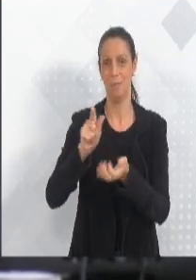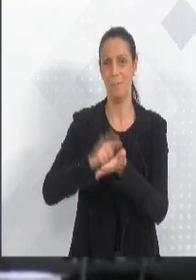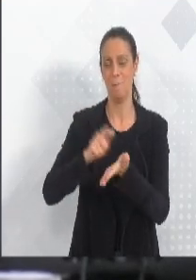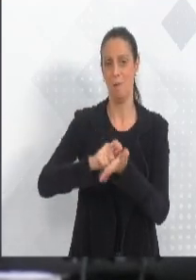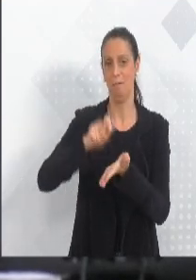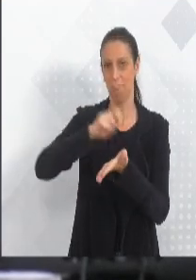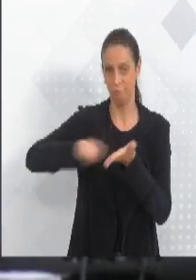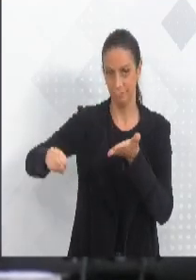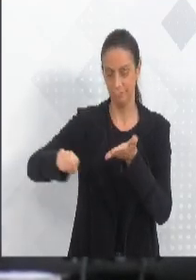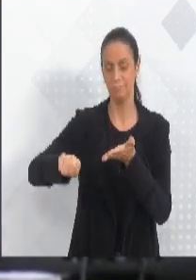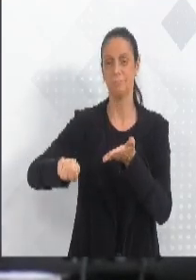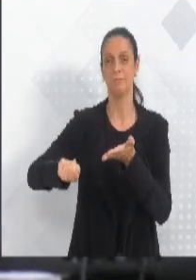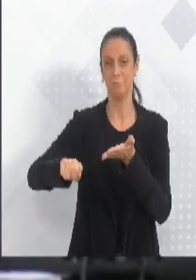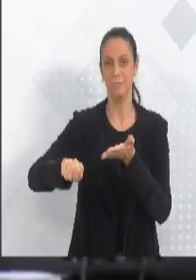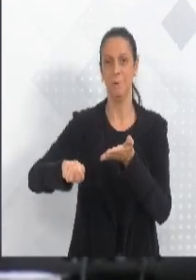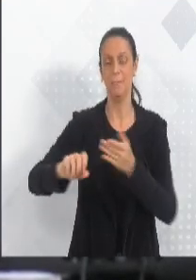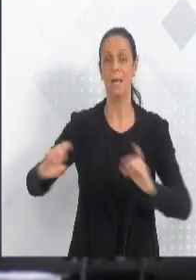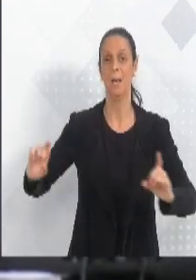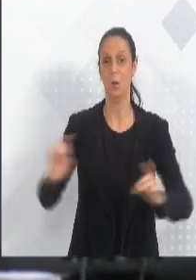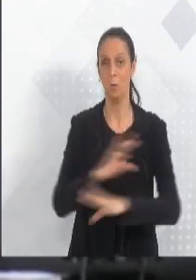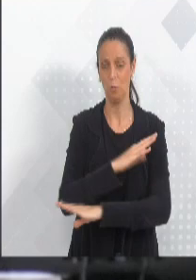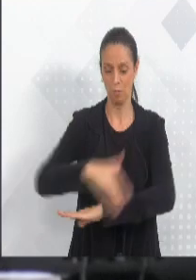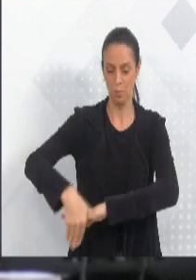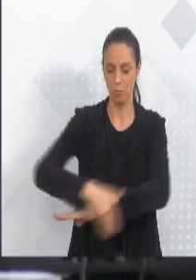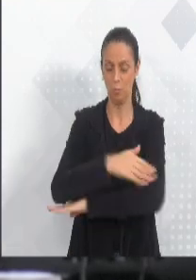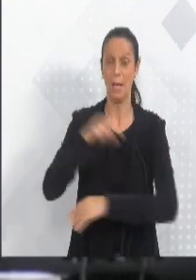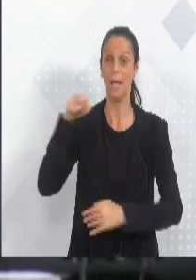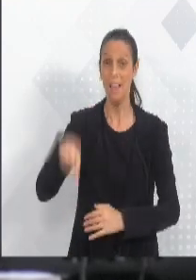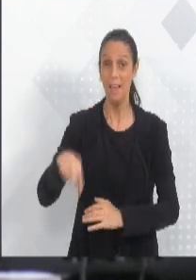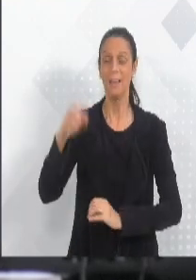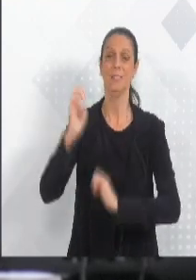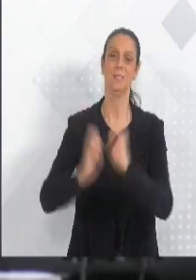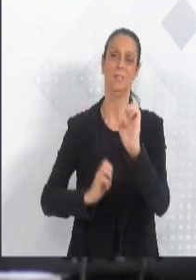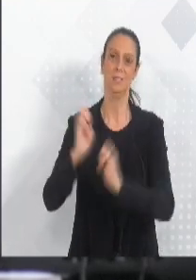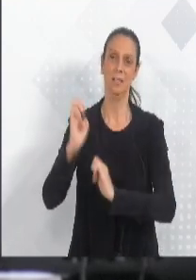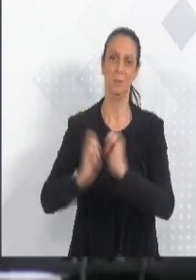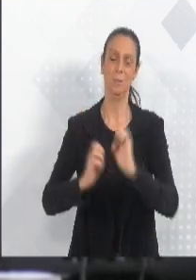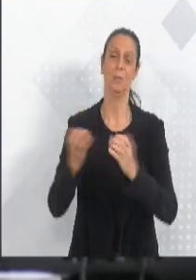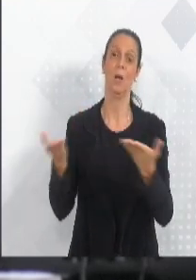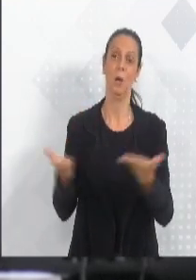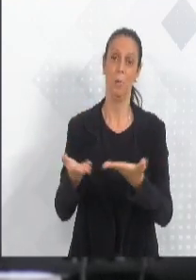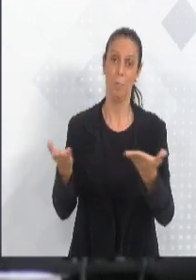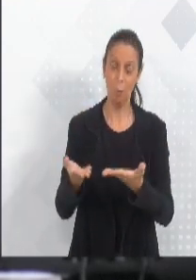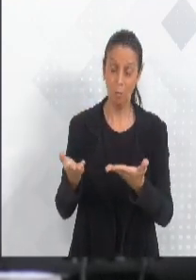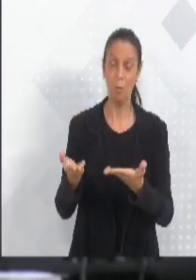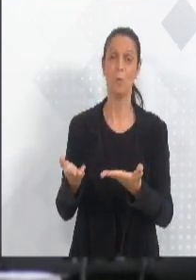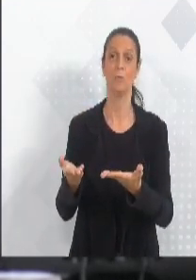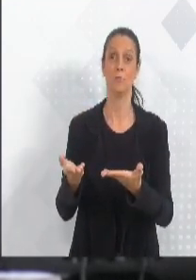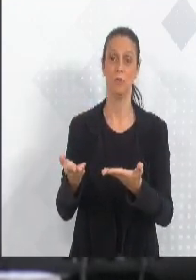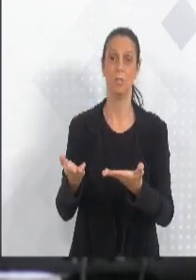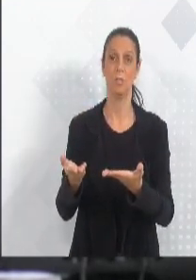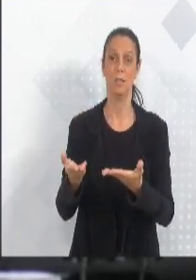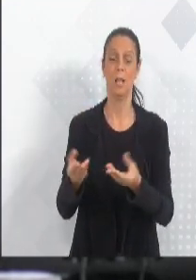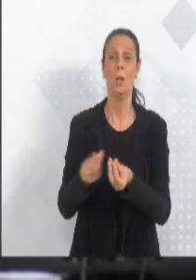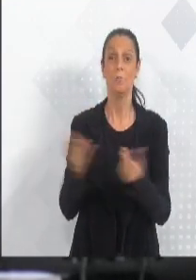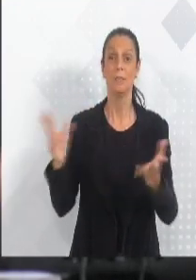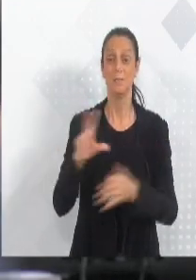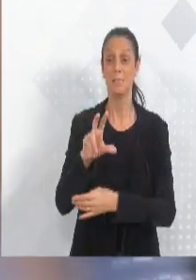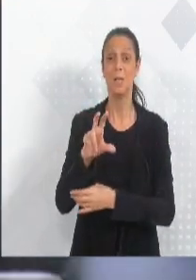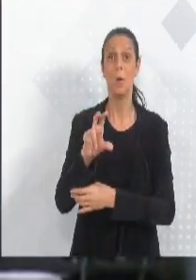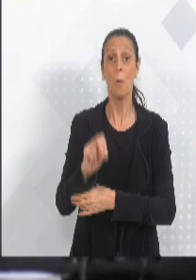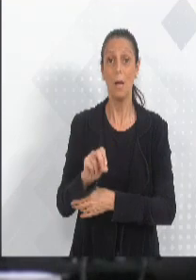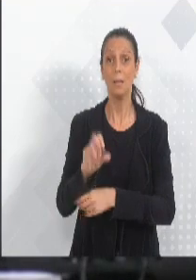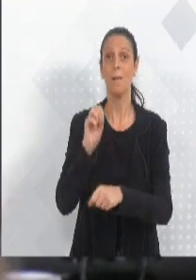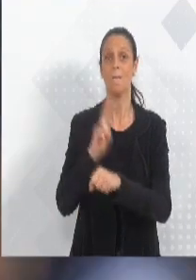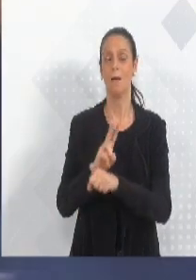da da conclusão da Via essa empresa ela hoje ela gera 55 empregos no local e mais uns